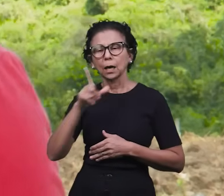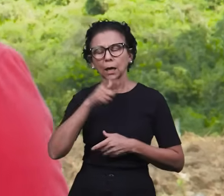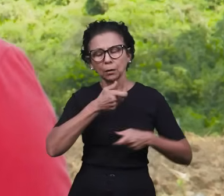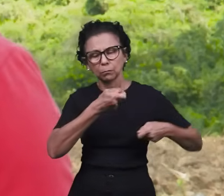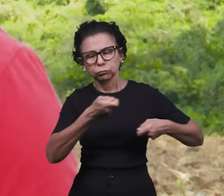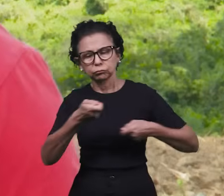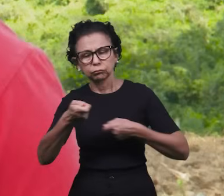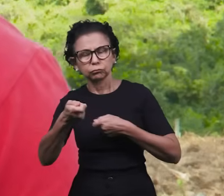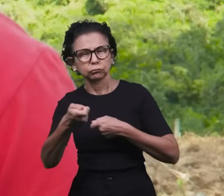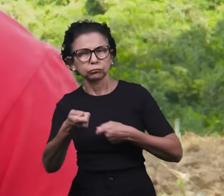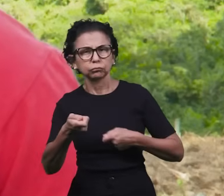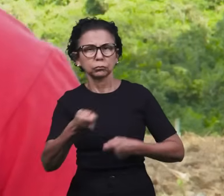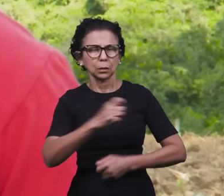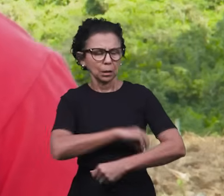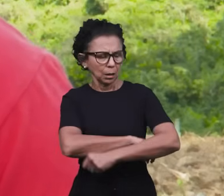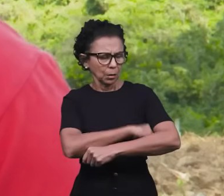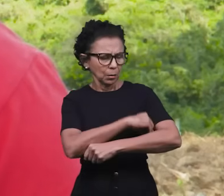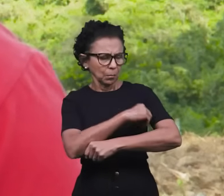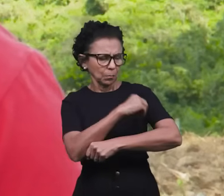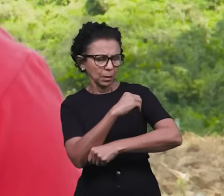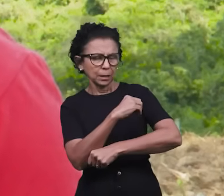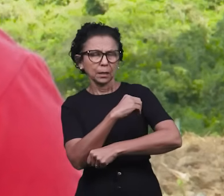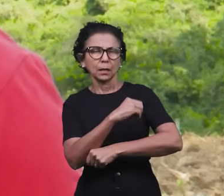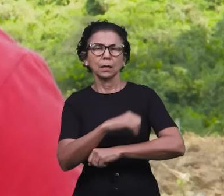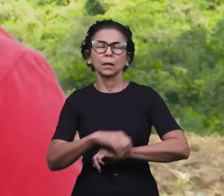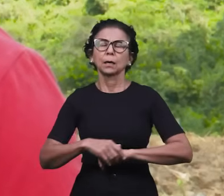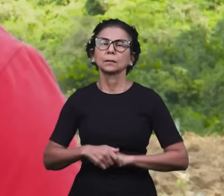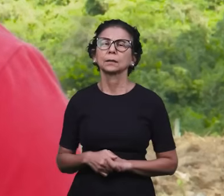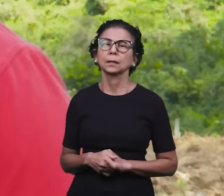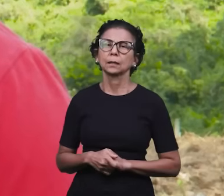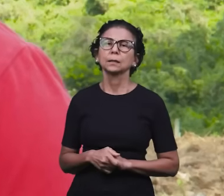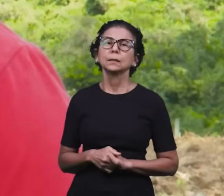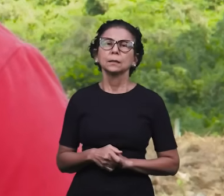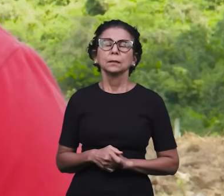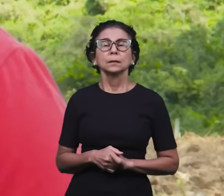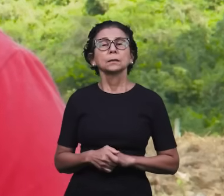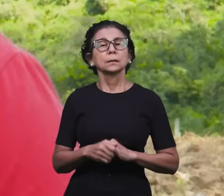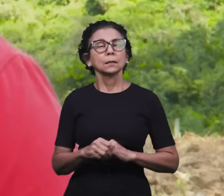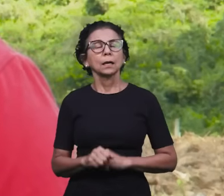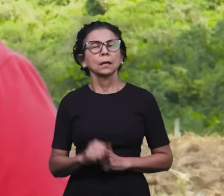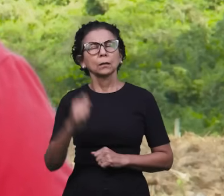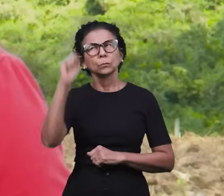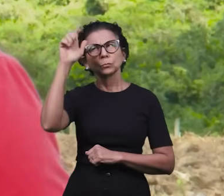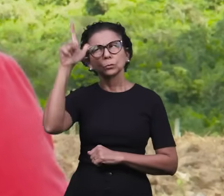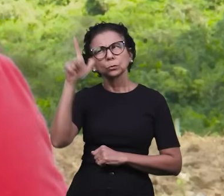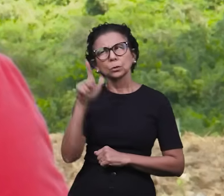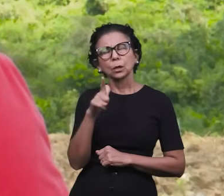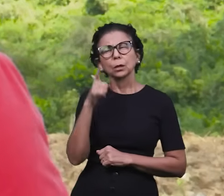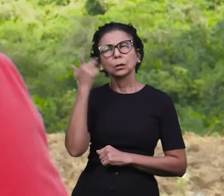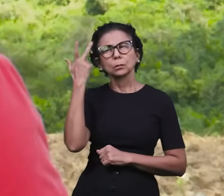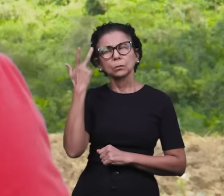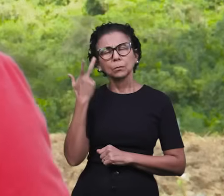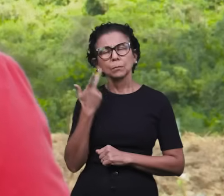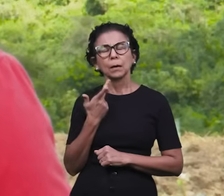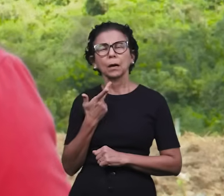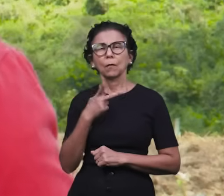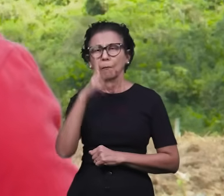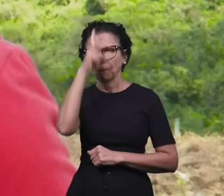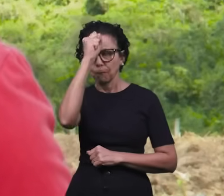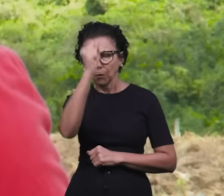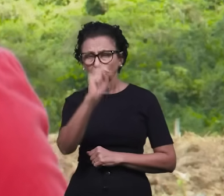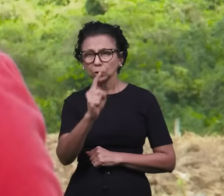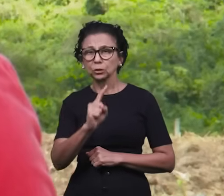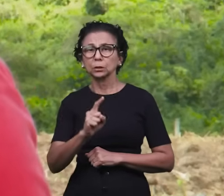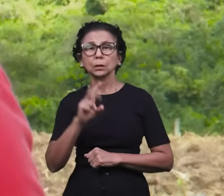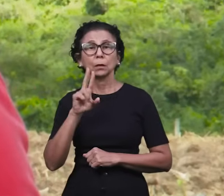da manhã, que é um sol um pouco mais fresco, e a parte da tarde, que é um sol também que é um pouco mais fresco.